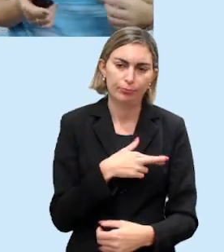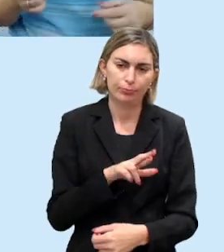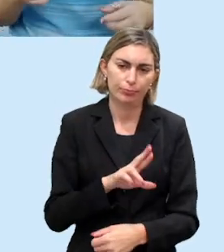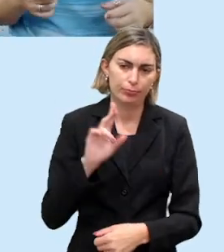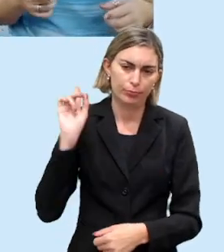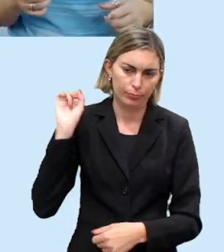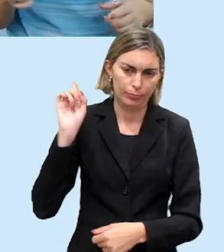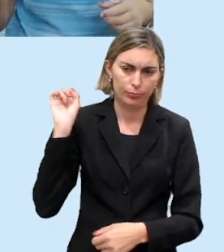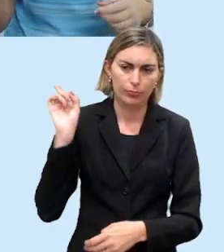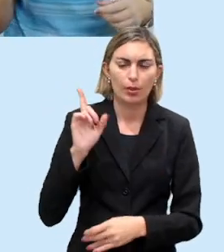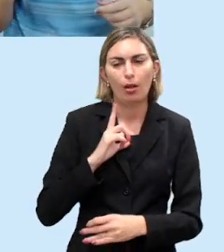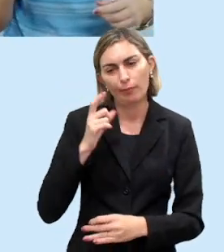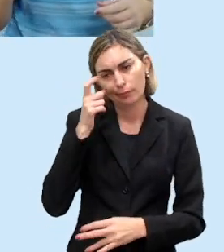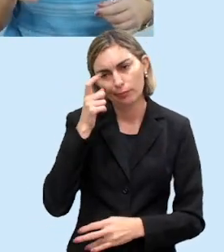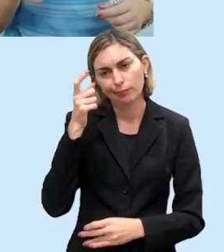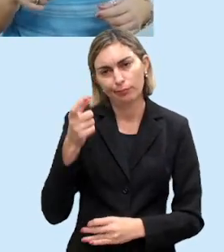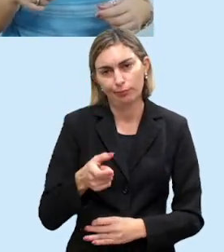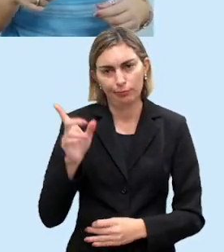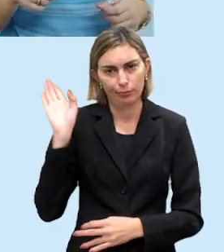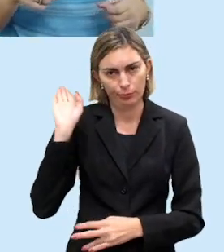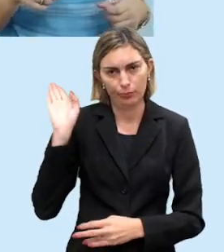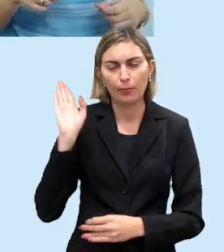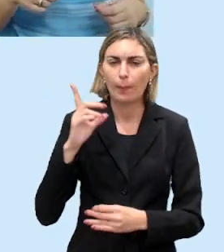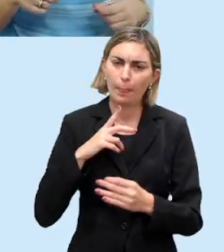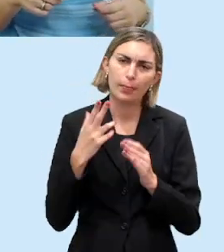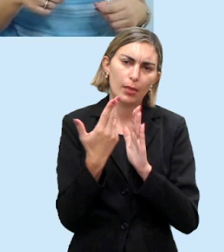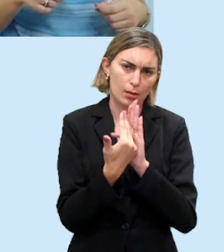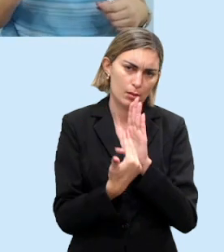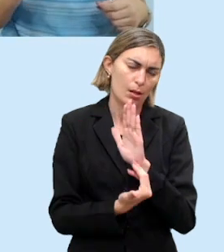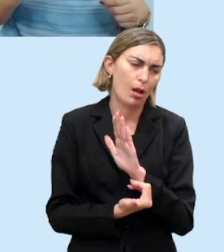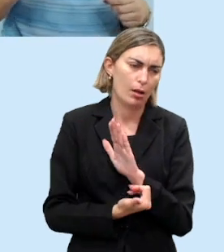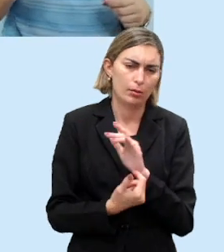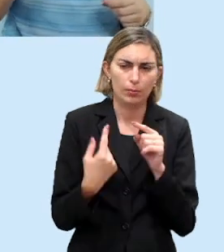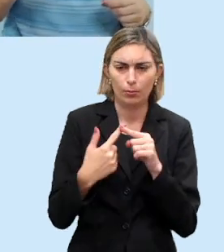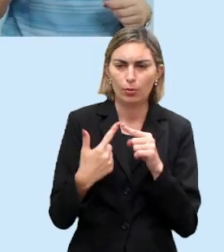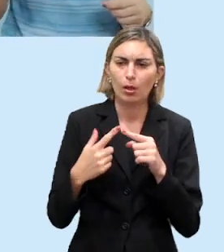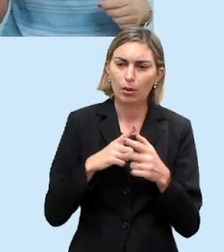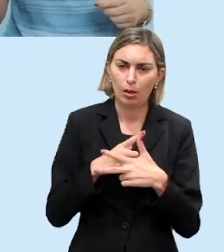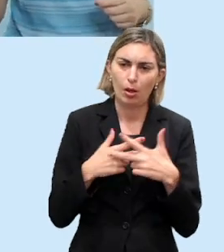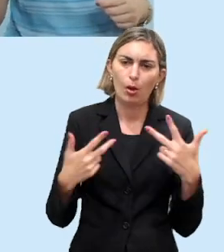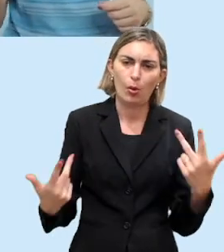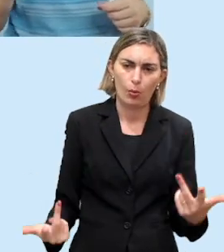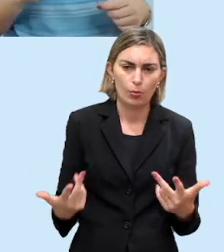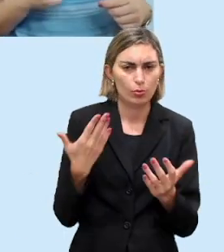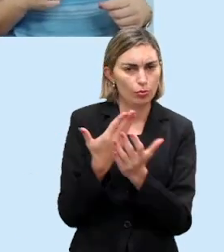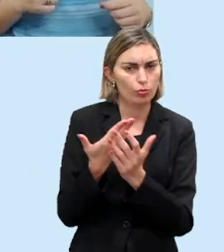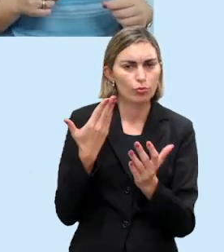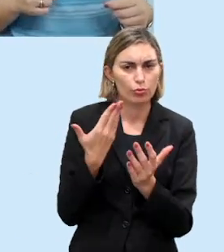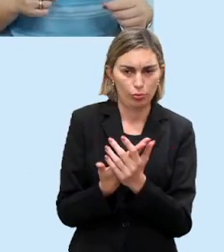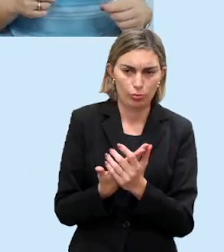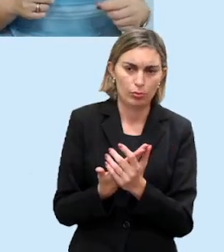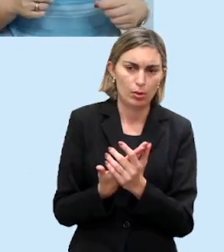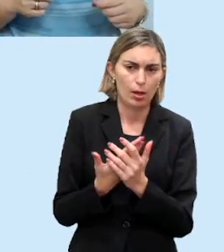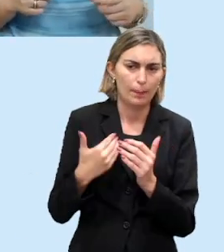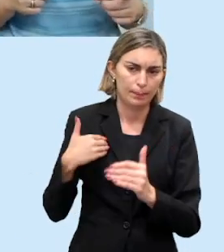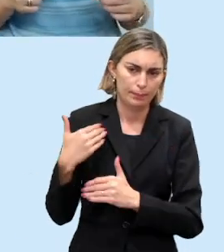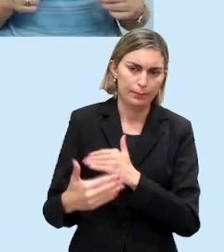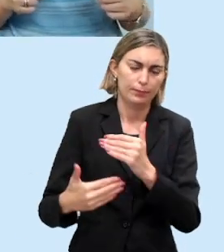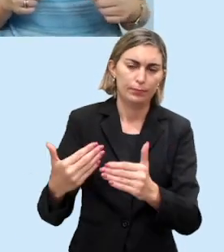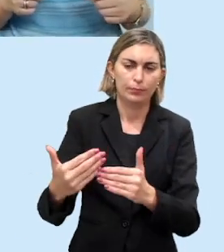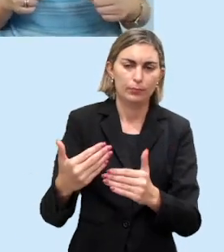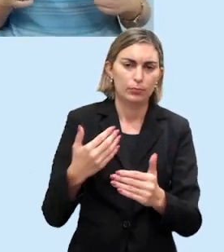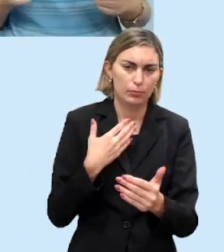né? Isso é muito interessante para o design gráfico, porque tem uma coisa que a gente vai estudar um pouquinho mais na frente, quando a